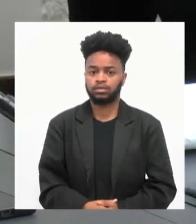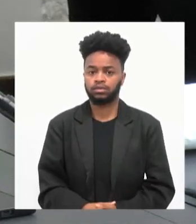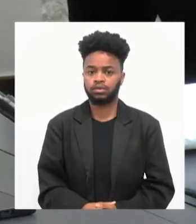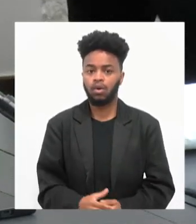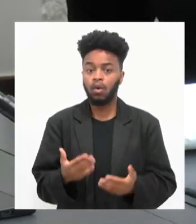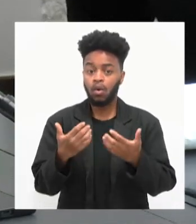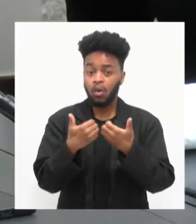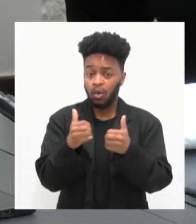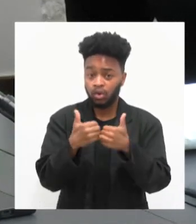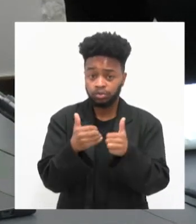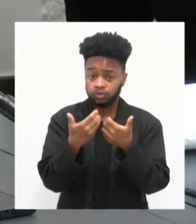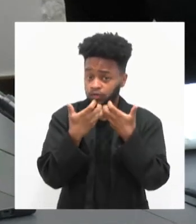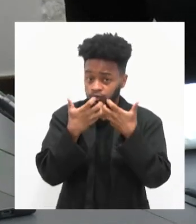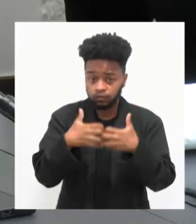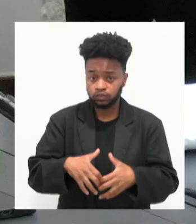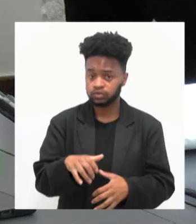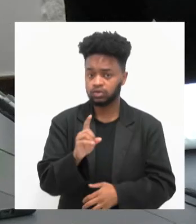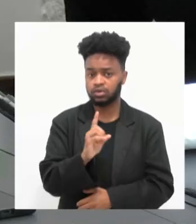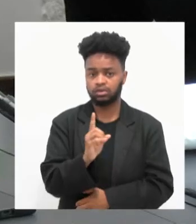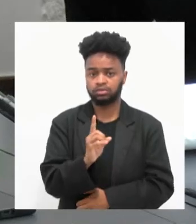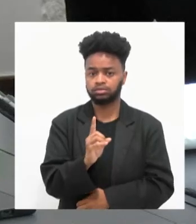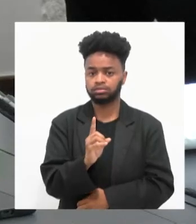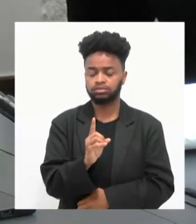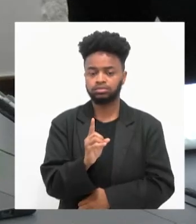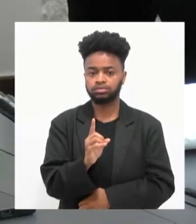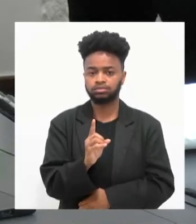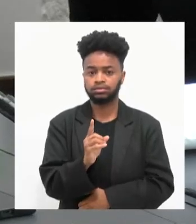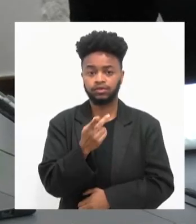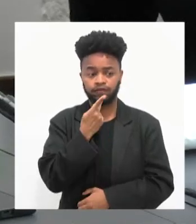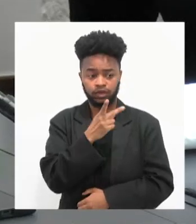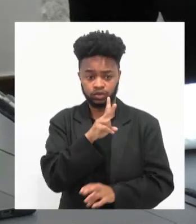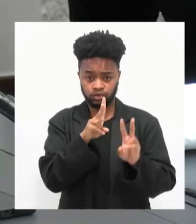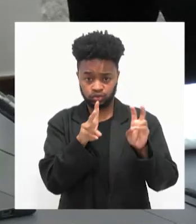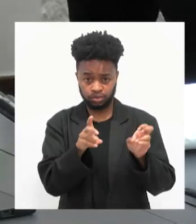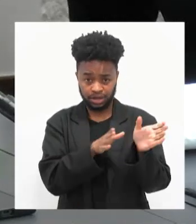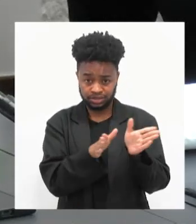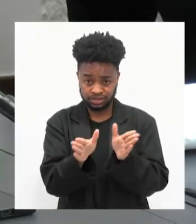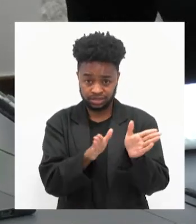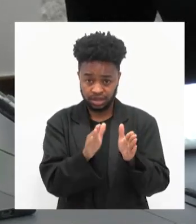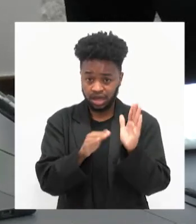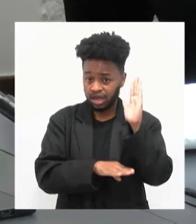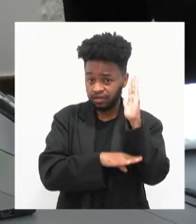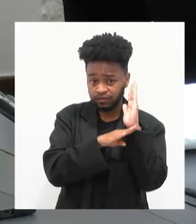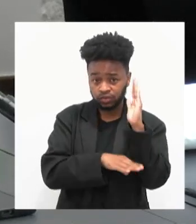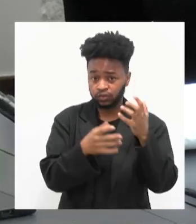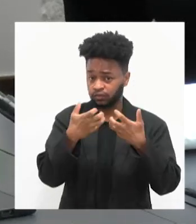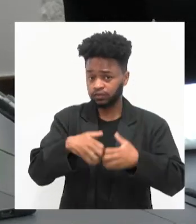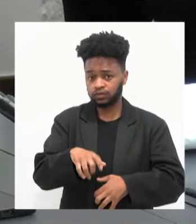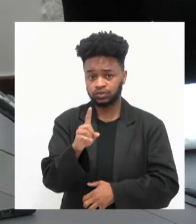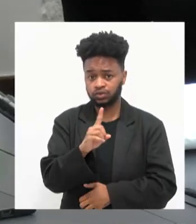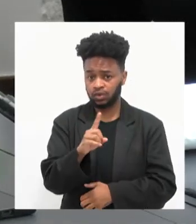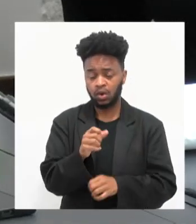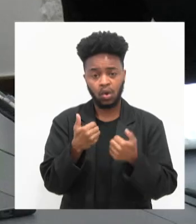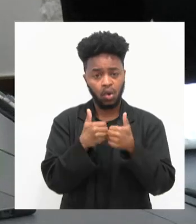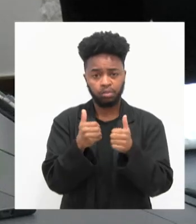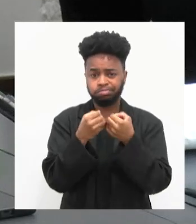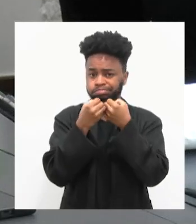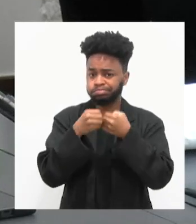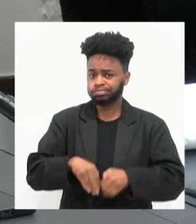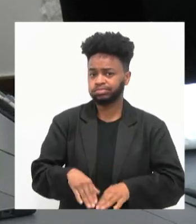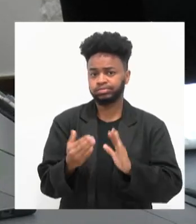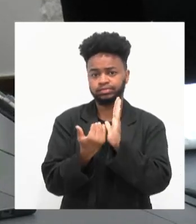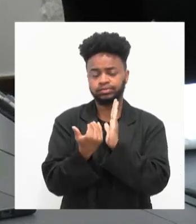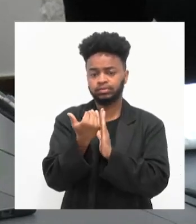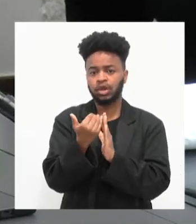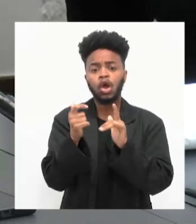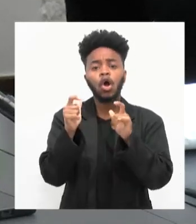não funcionam. Você fala de acessibilidade, o elevador não funciona. Os ônibus, uma precariedade.